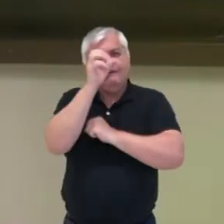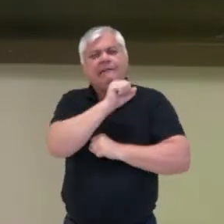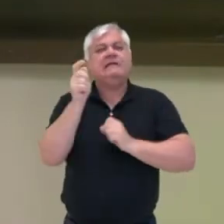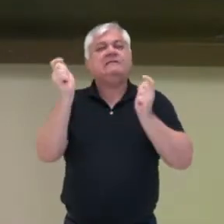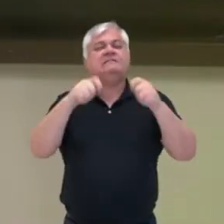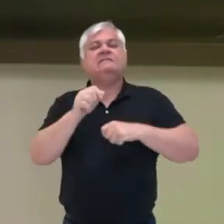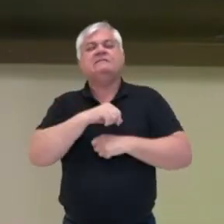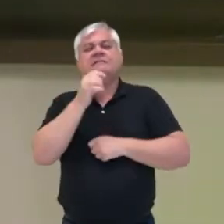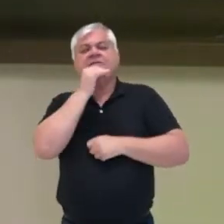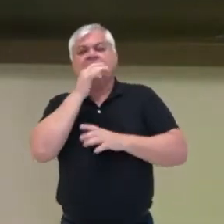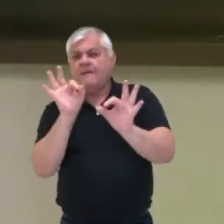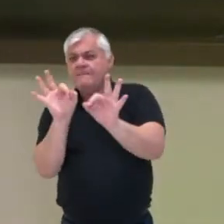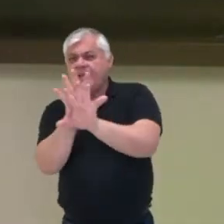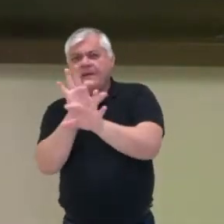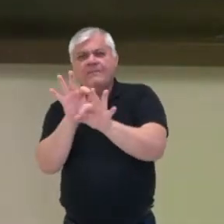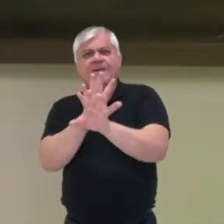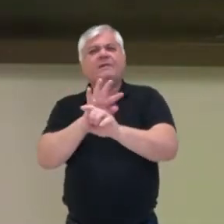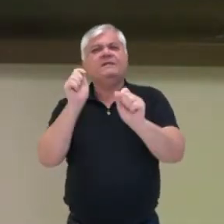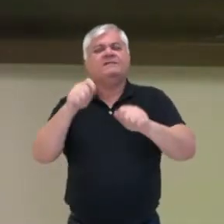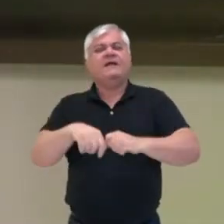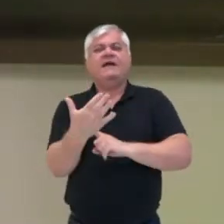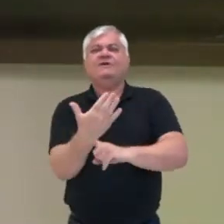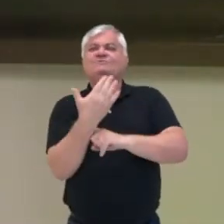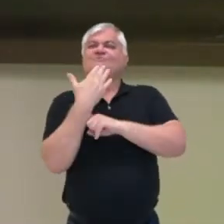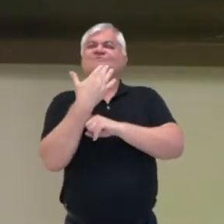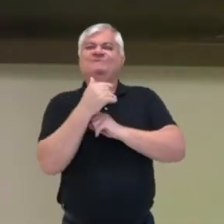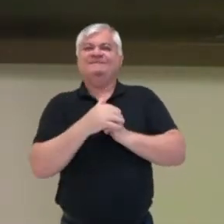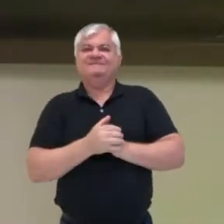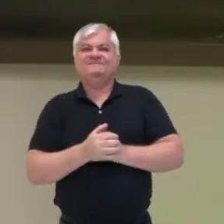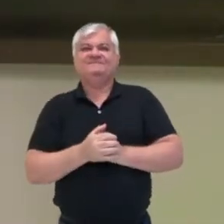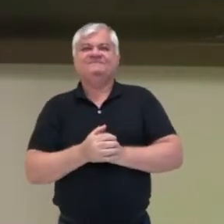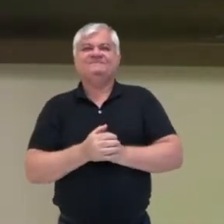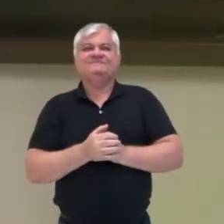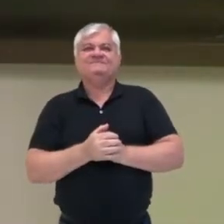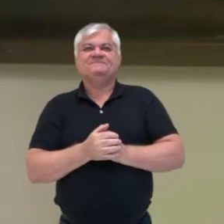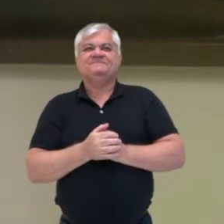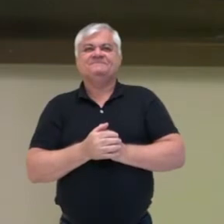resolve muita coisa só usando essa propriedade.